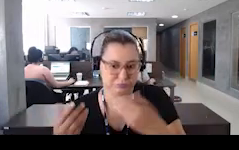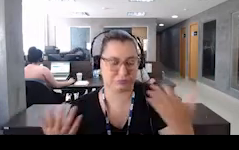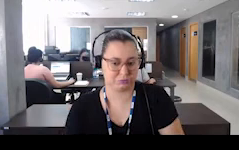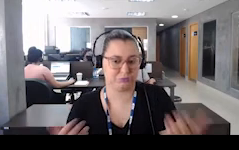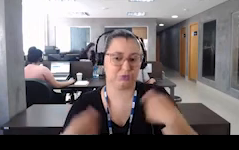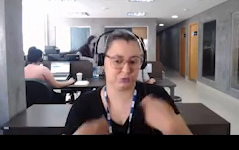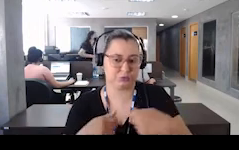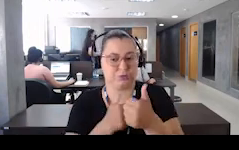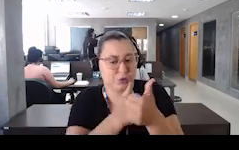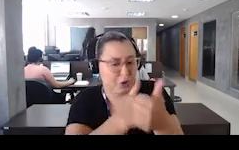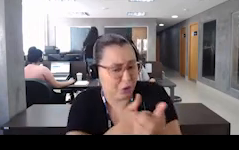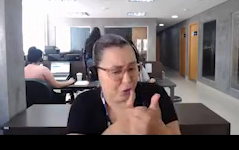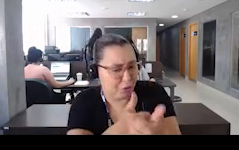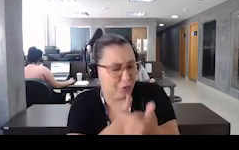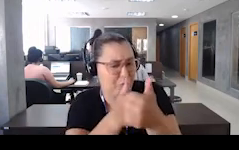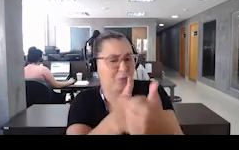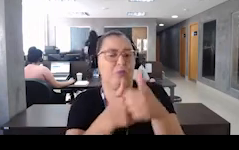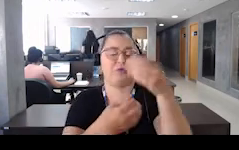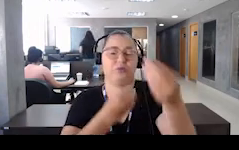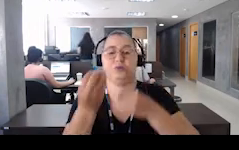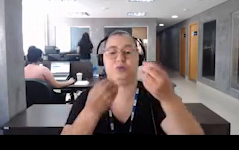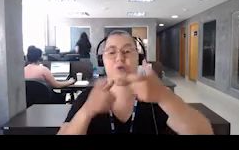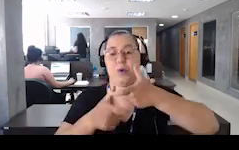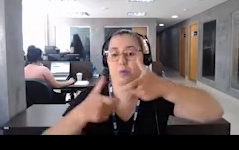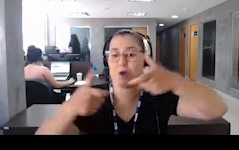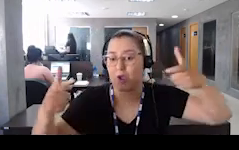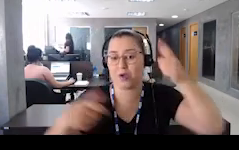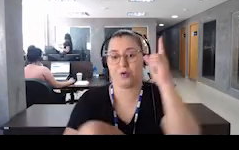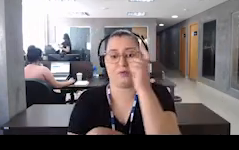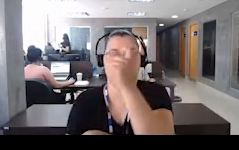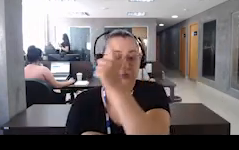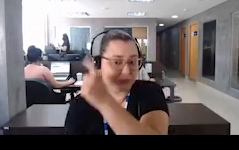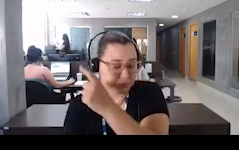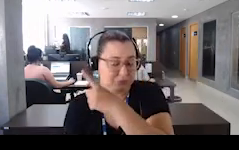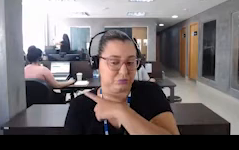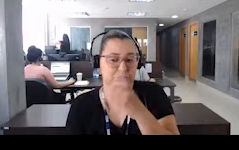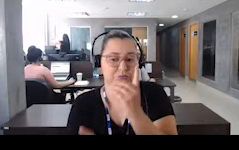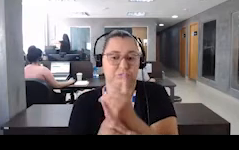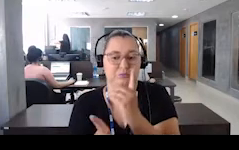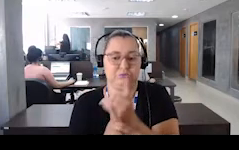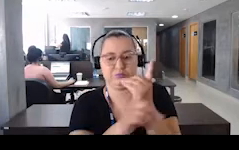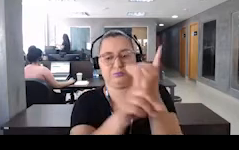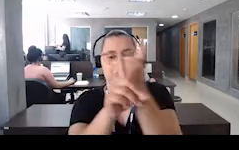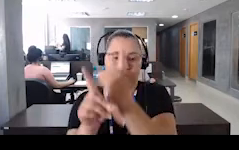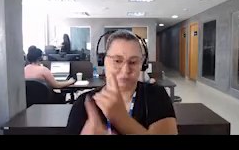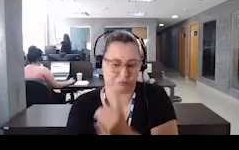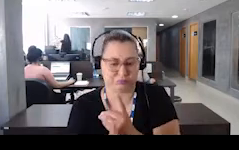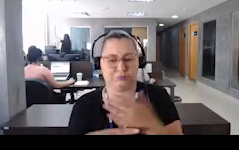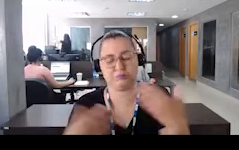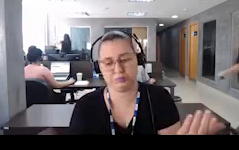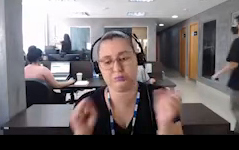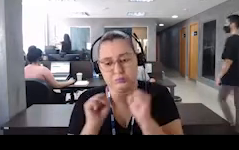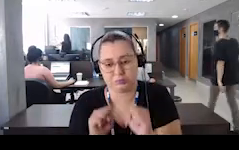gente precisa estar acompanhando aí vocês para verificar qual que é a maior dificuldade aí que vocês estão encontrando, certo?